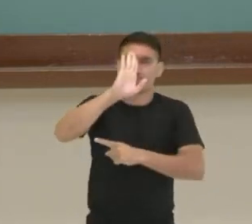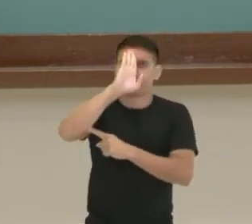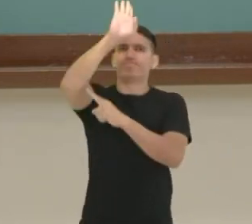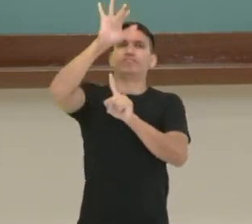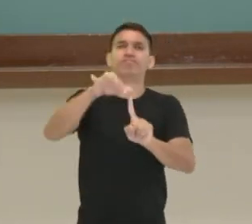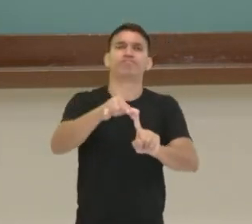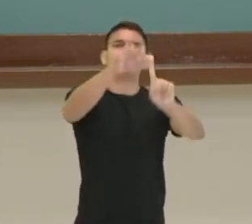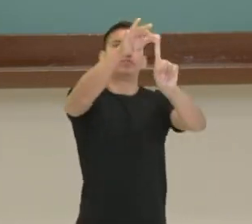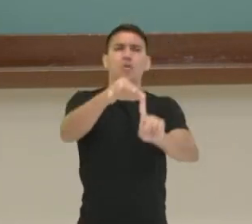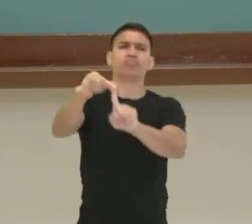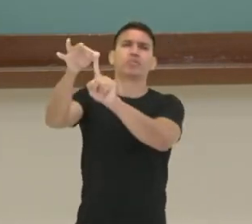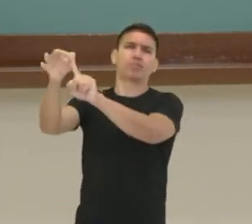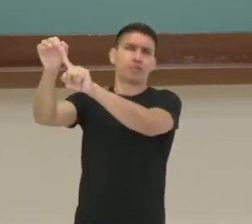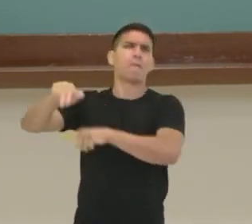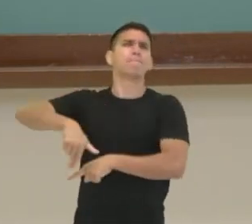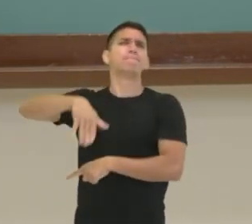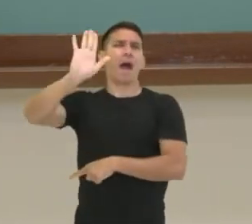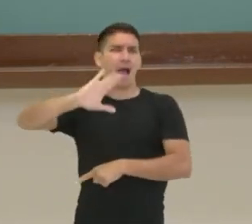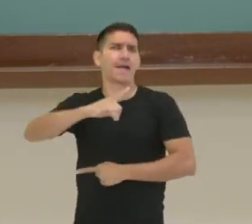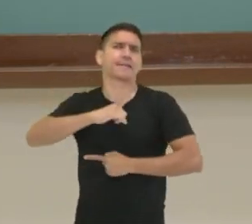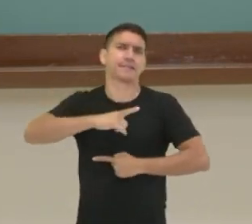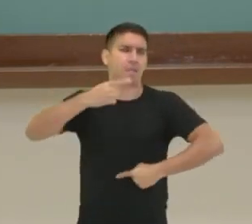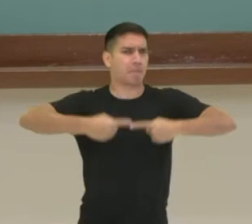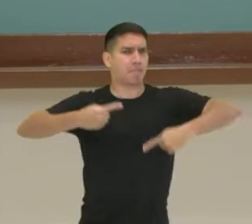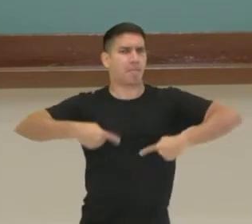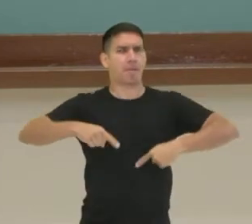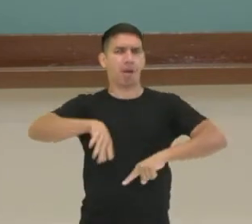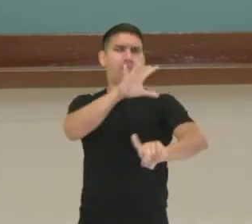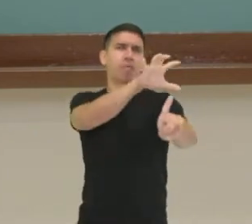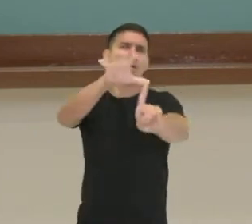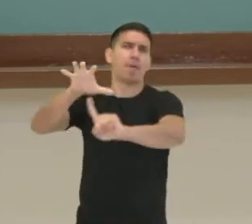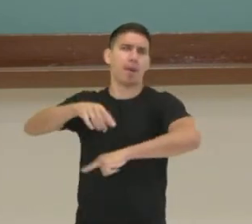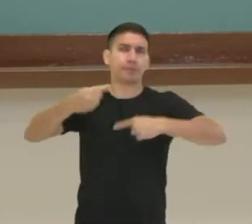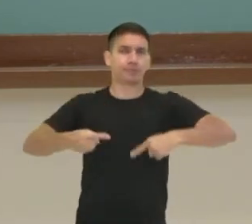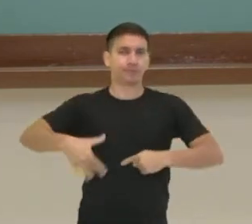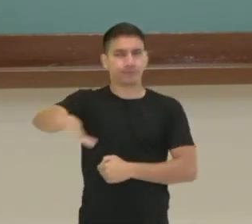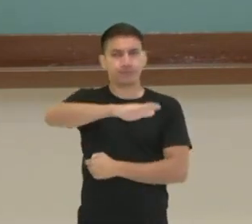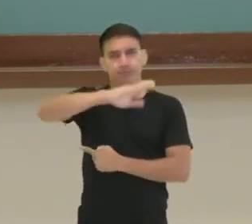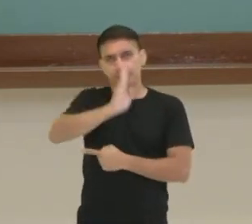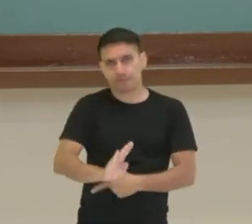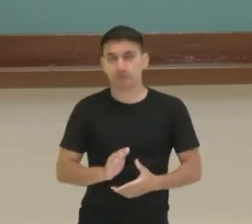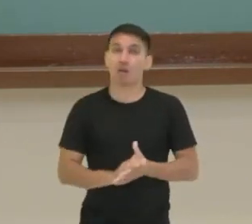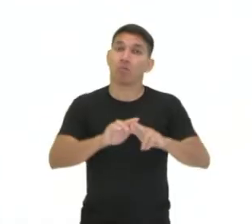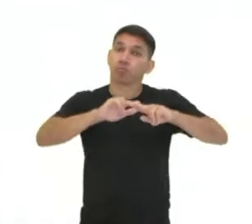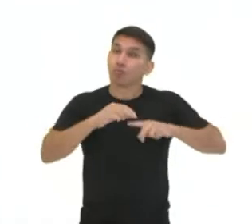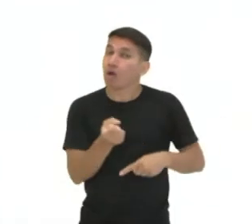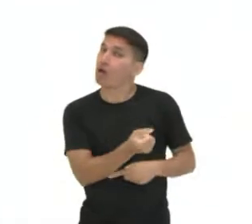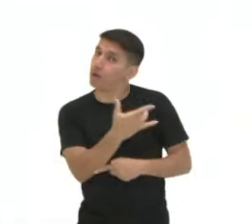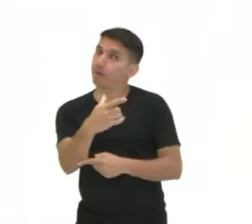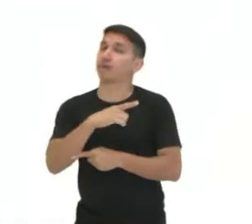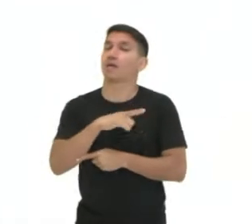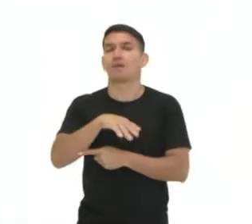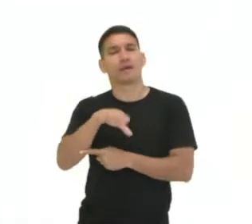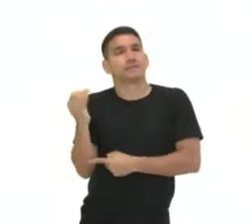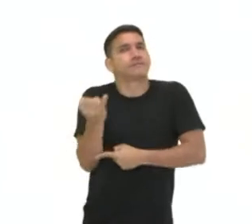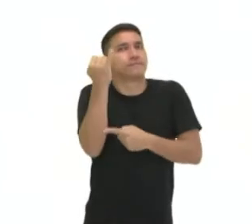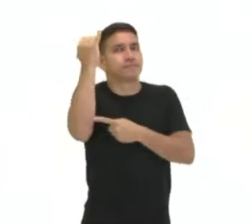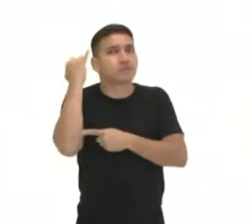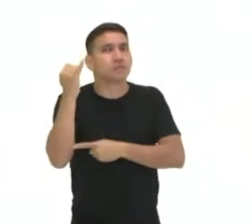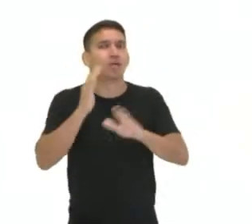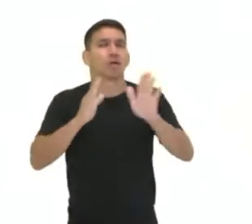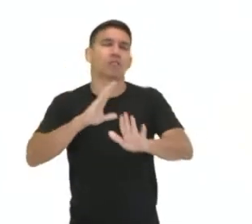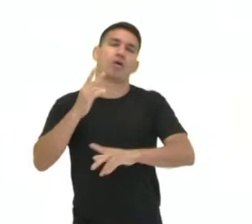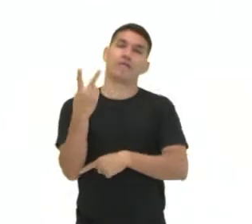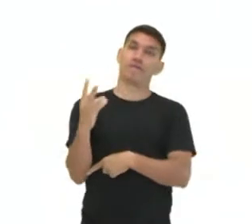ser partidos com maior peso na política nacional. Então, organizaram-se alguns partidos políticos que seriam mais importantes nos 20